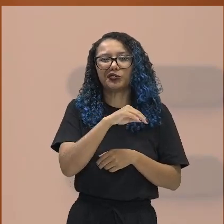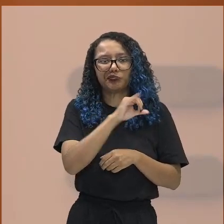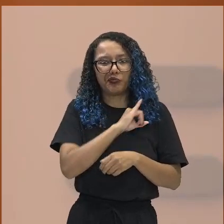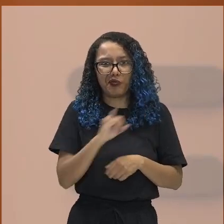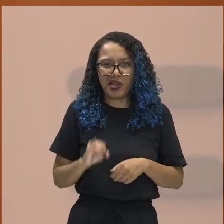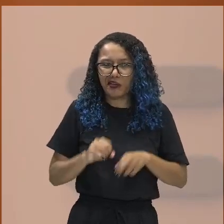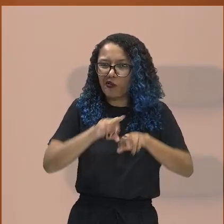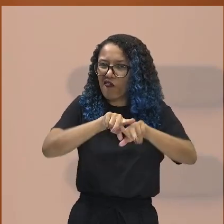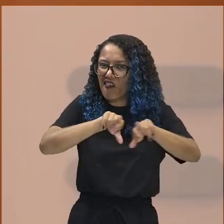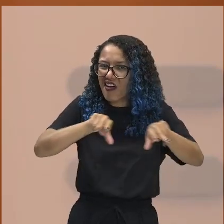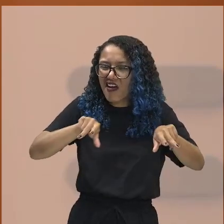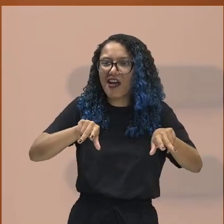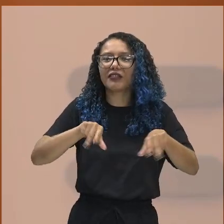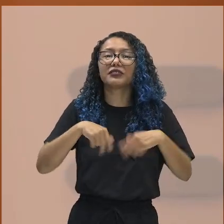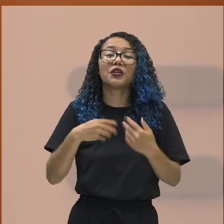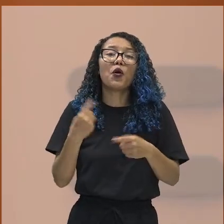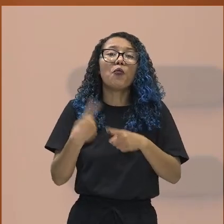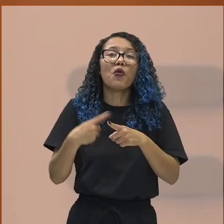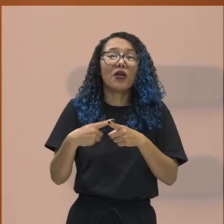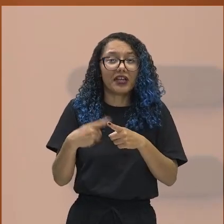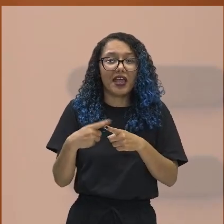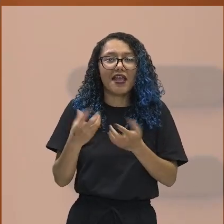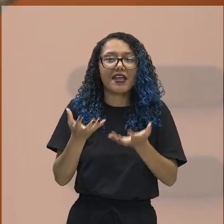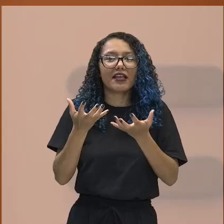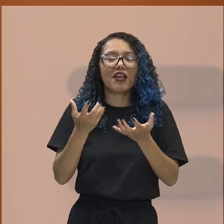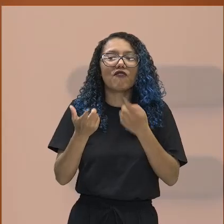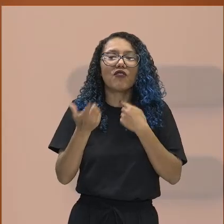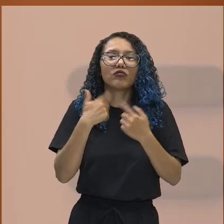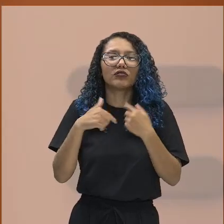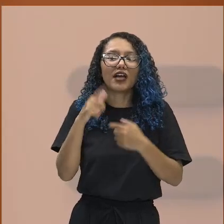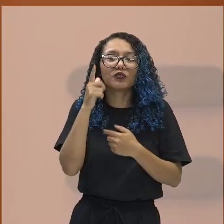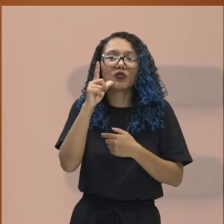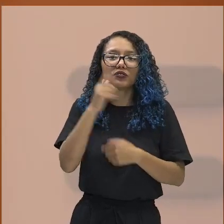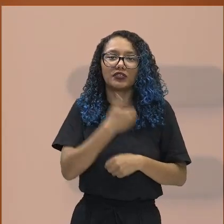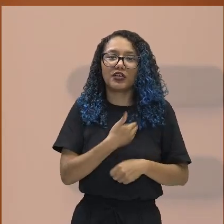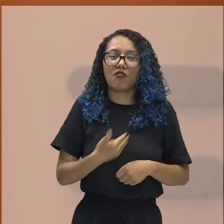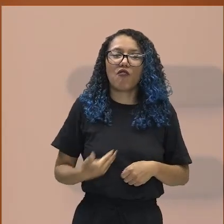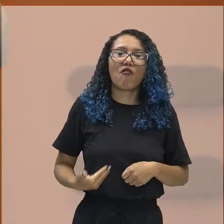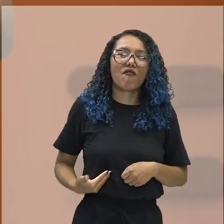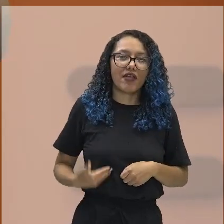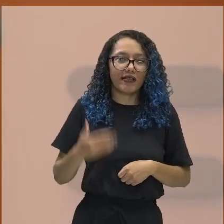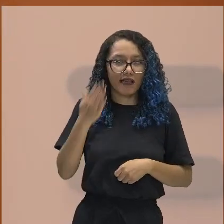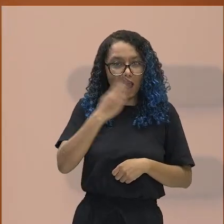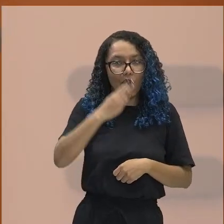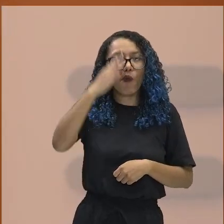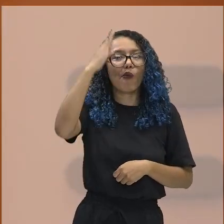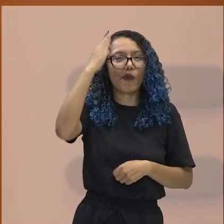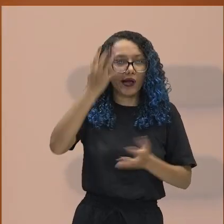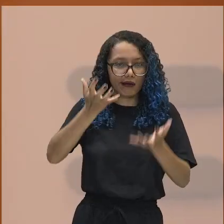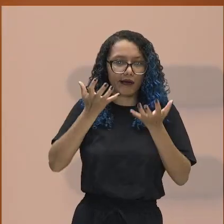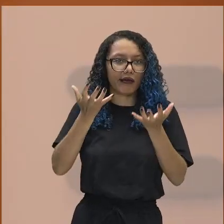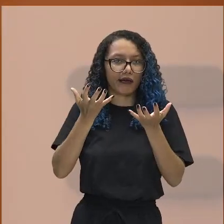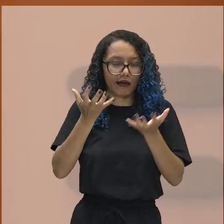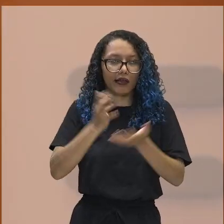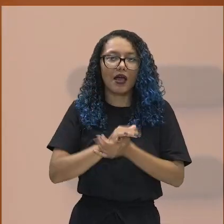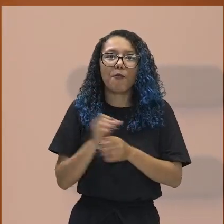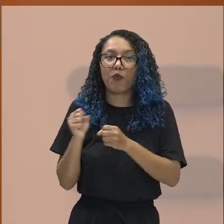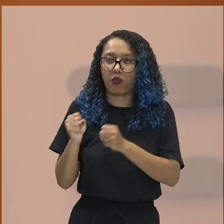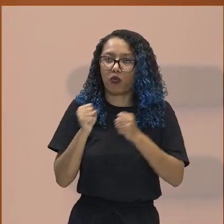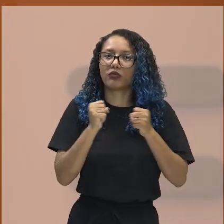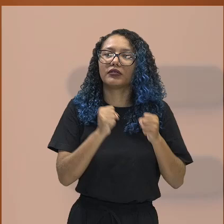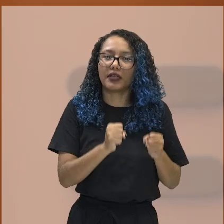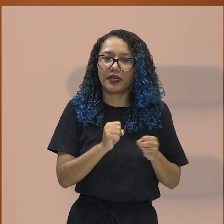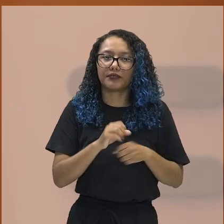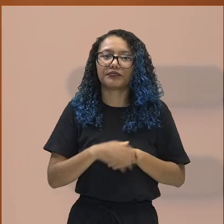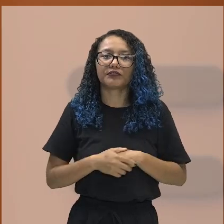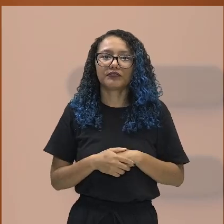se tornar aí o Augusto, não é mesmo? O imperador, então, desse vasto Império Romano. E, inclusive, essas sucessivas mortes